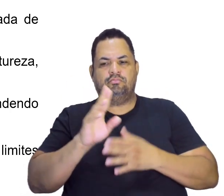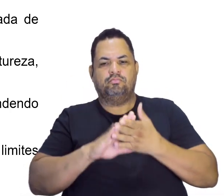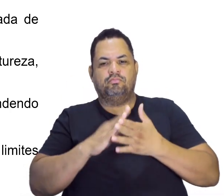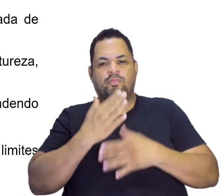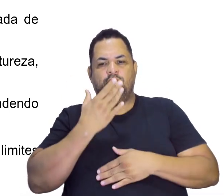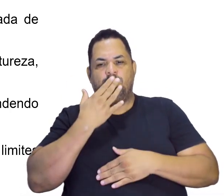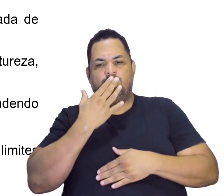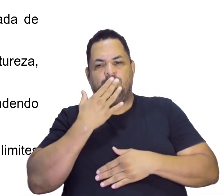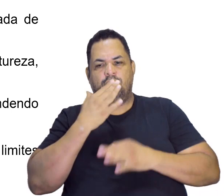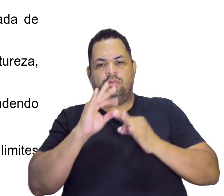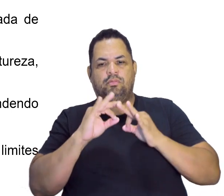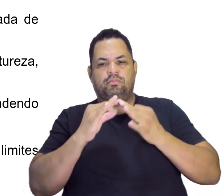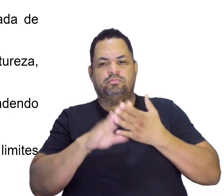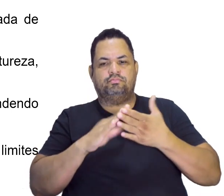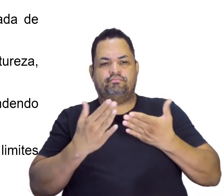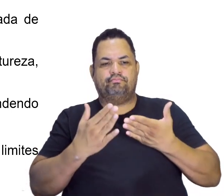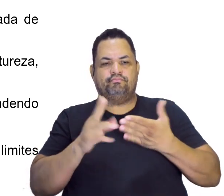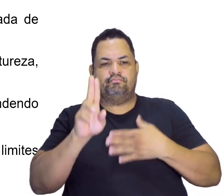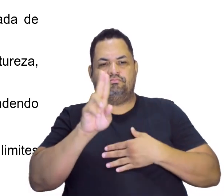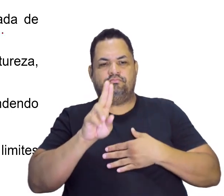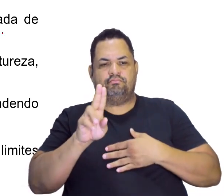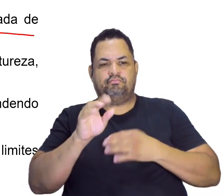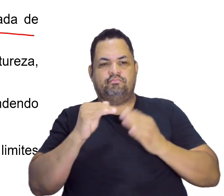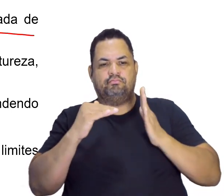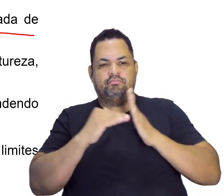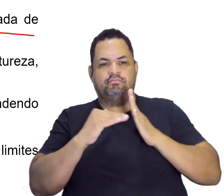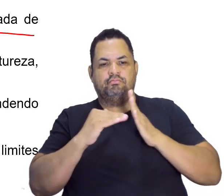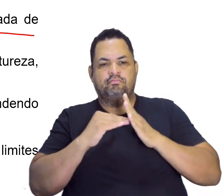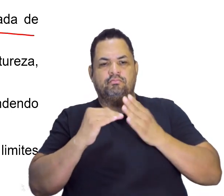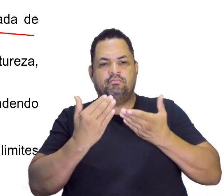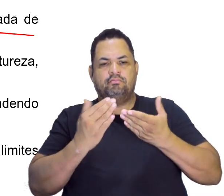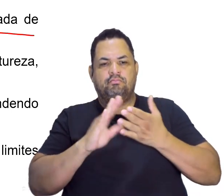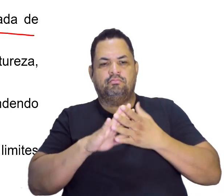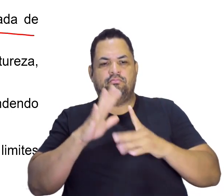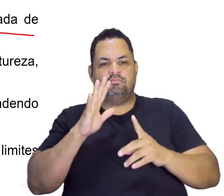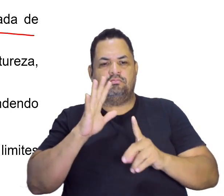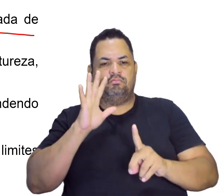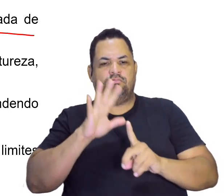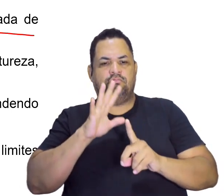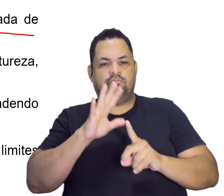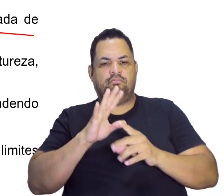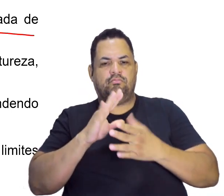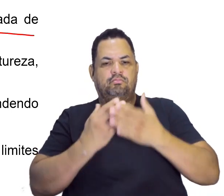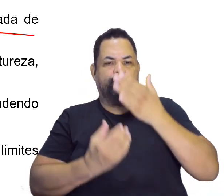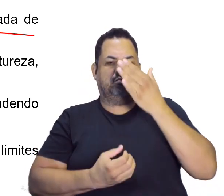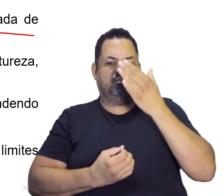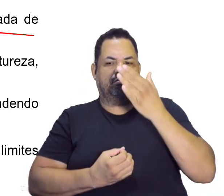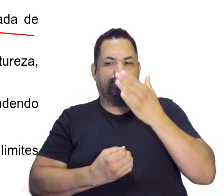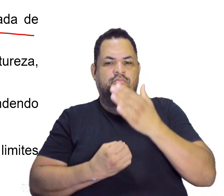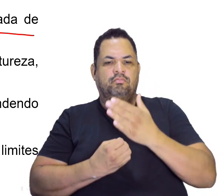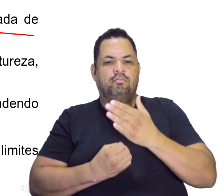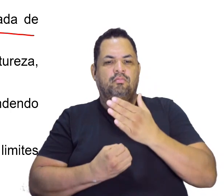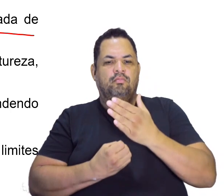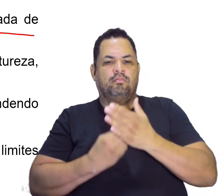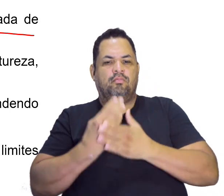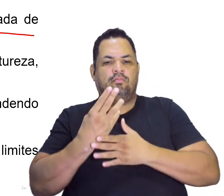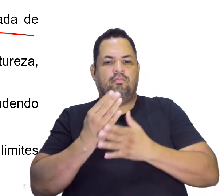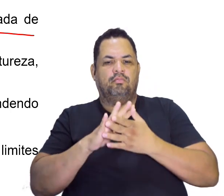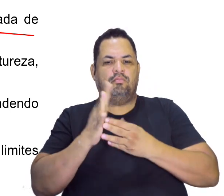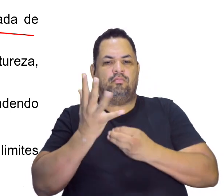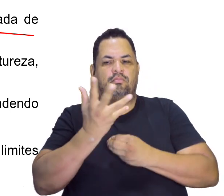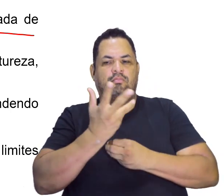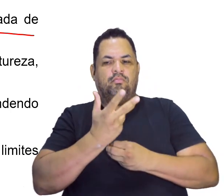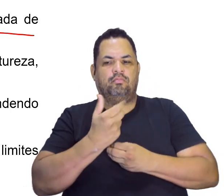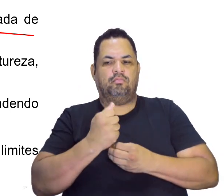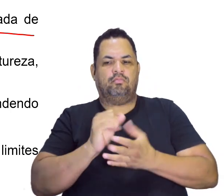de uso da cor, até então utilizada de forma irrestrita, afetando a